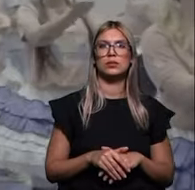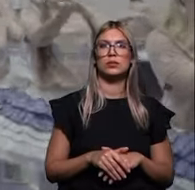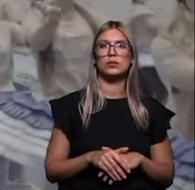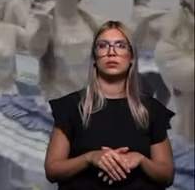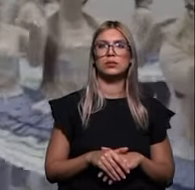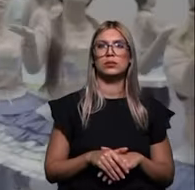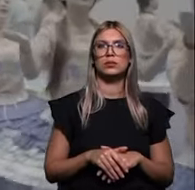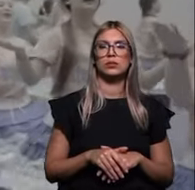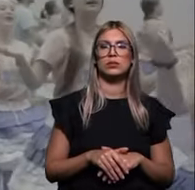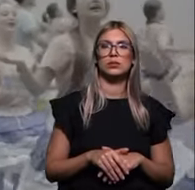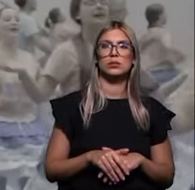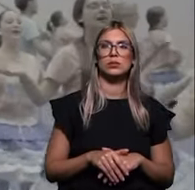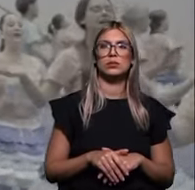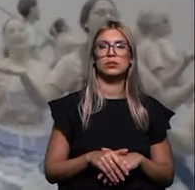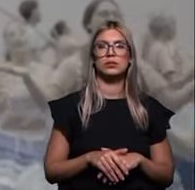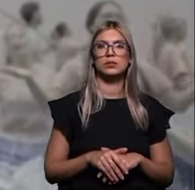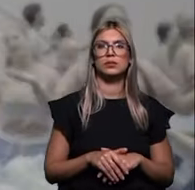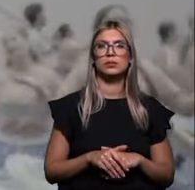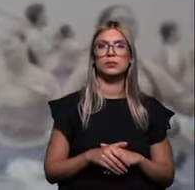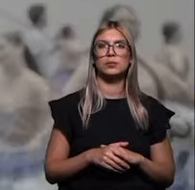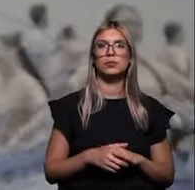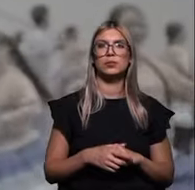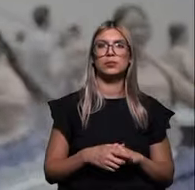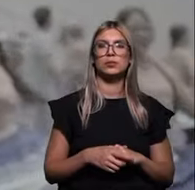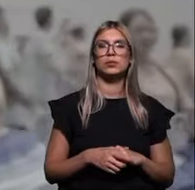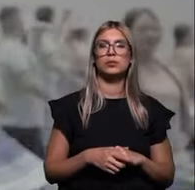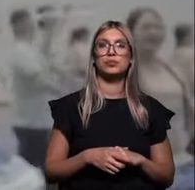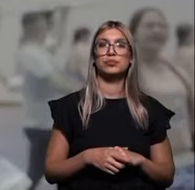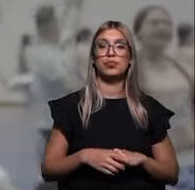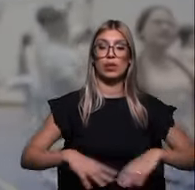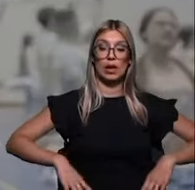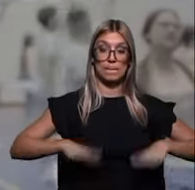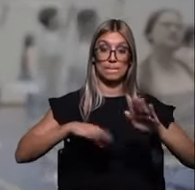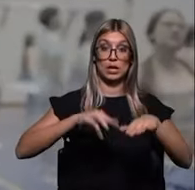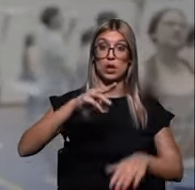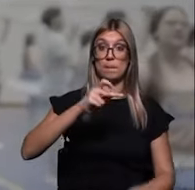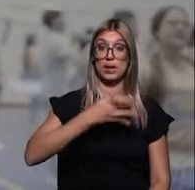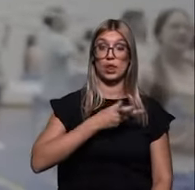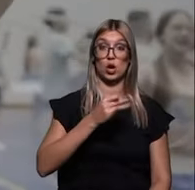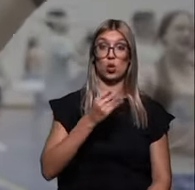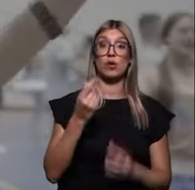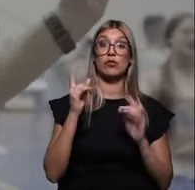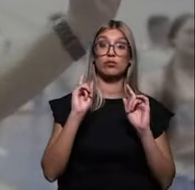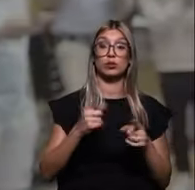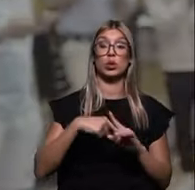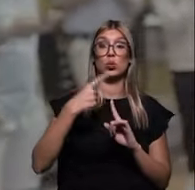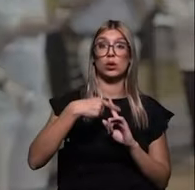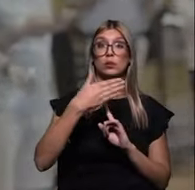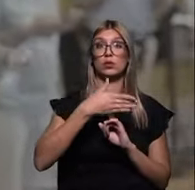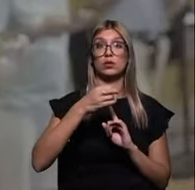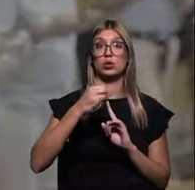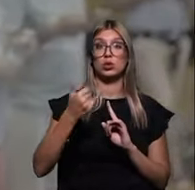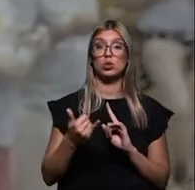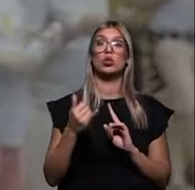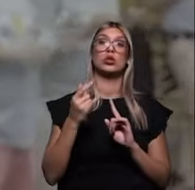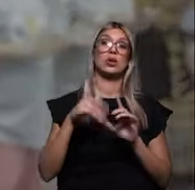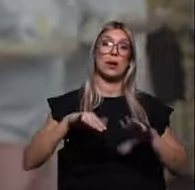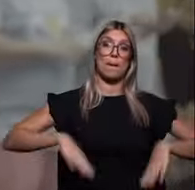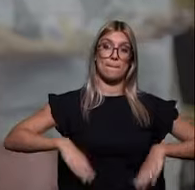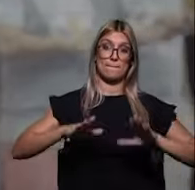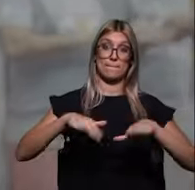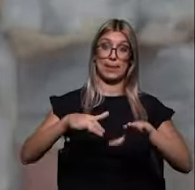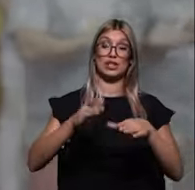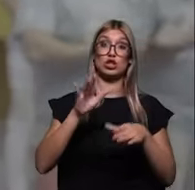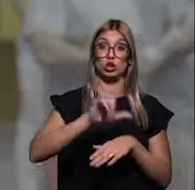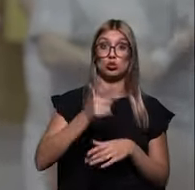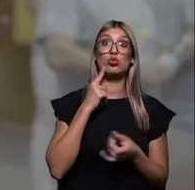os mercados e põe questões. A marcha da Madragoa entra desde 1932, o ano em que as marchas populares de Lisboa começaram. Os